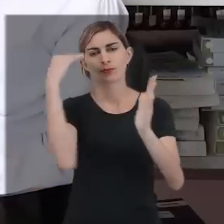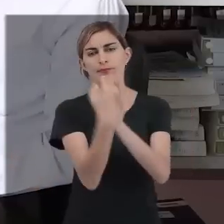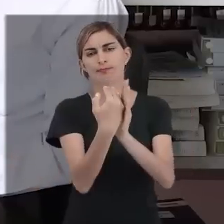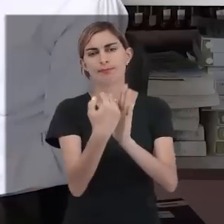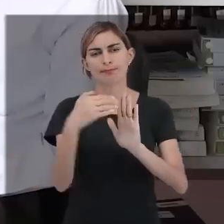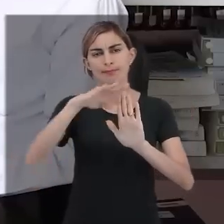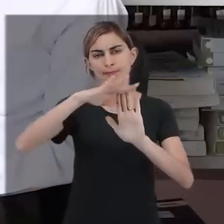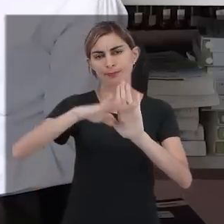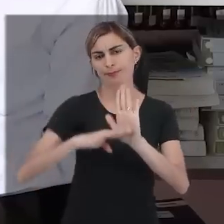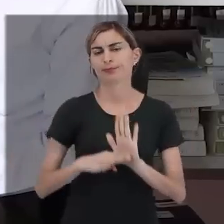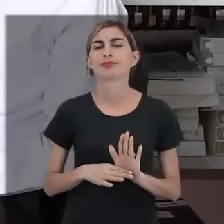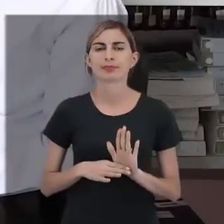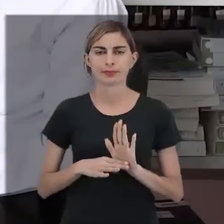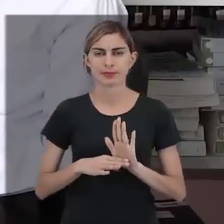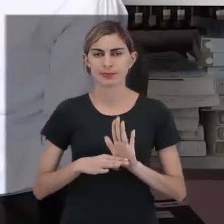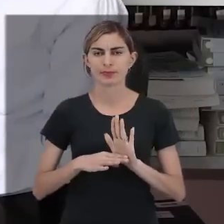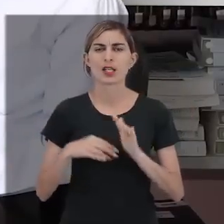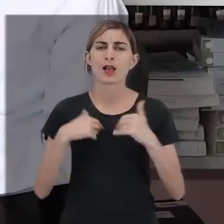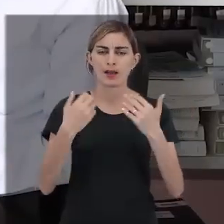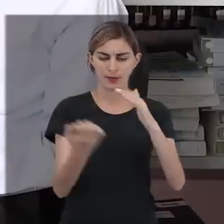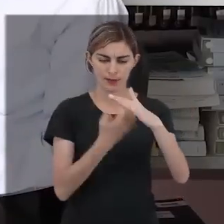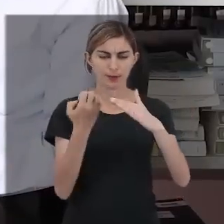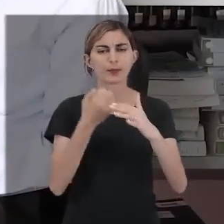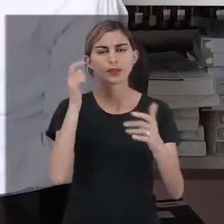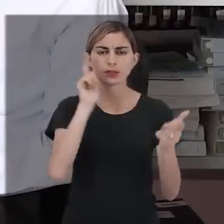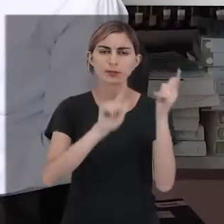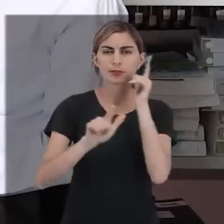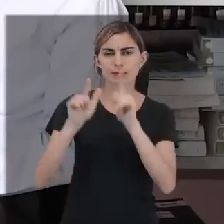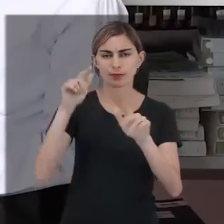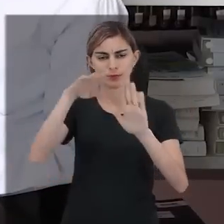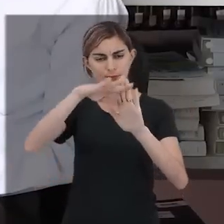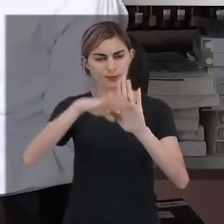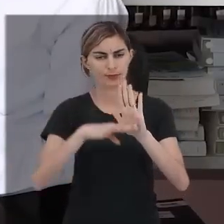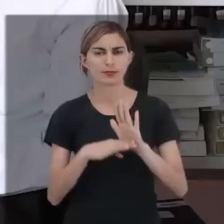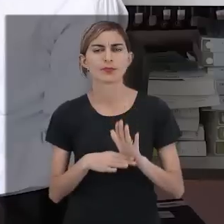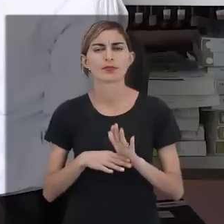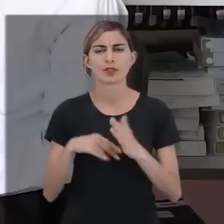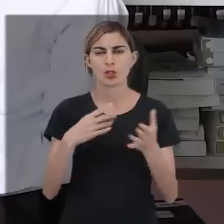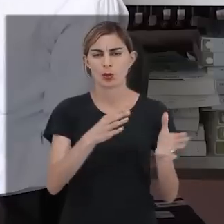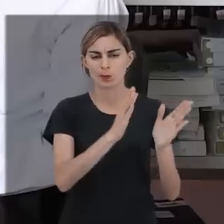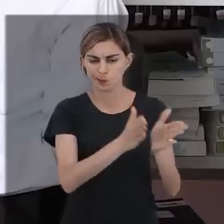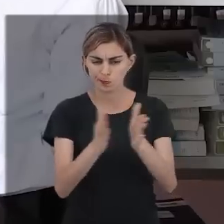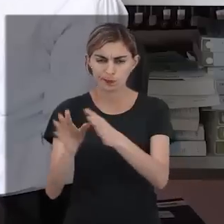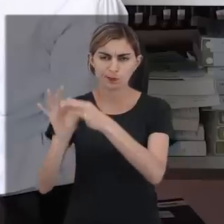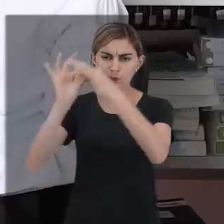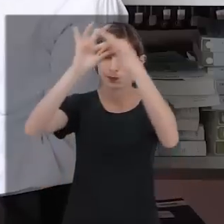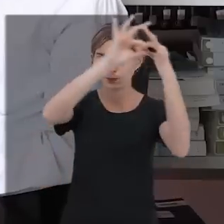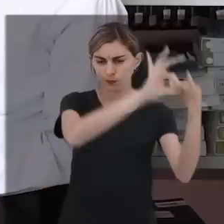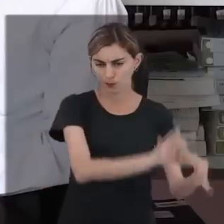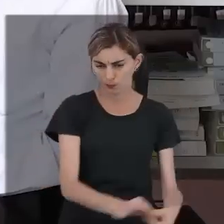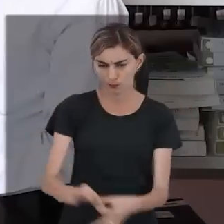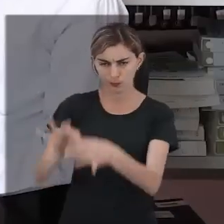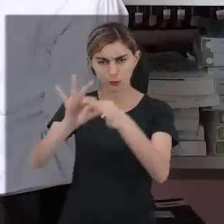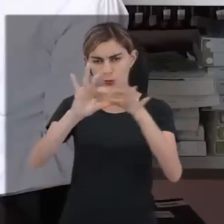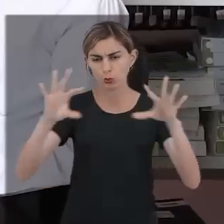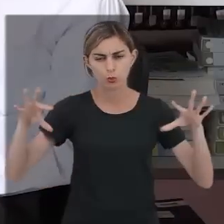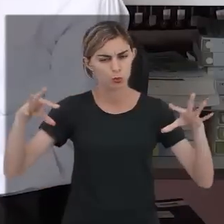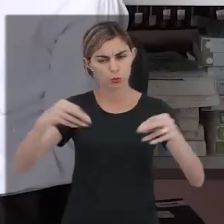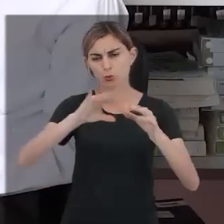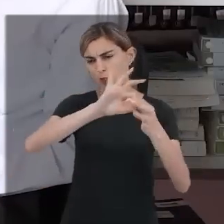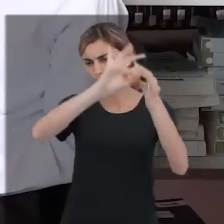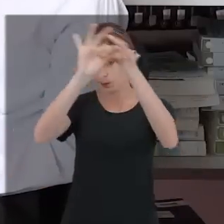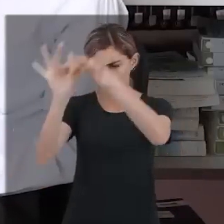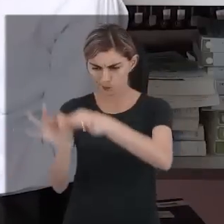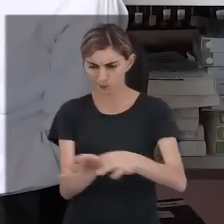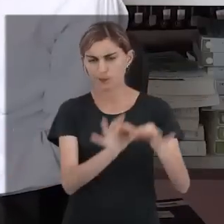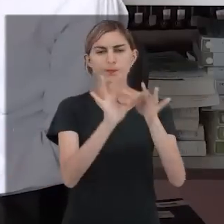seguir aquilo ali. Então, uma vez que a empresa consegue padronizar, ela vai o quê? Uniformizar, homogeneizar os processos. E